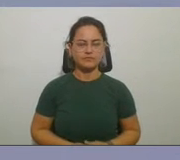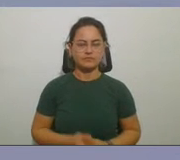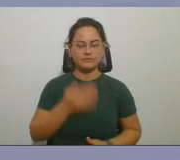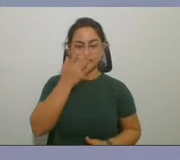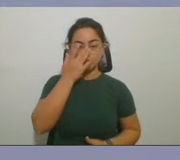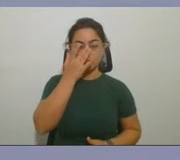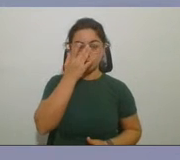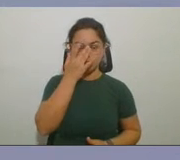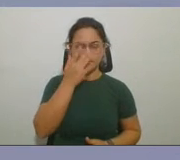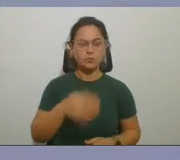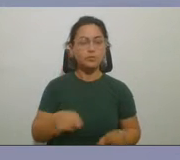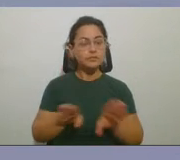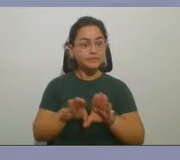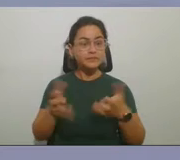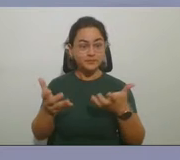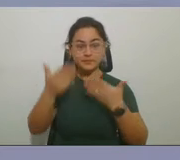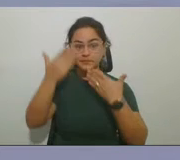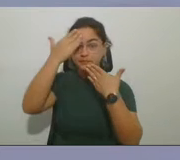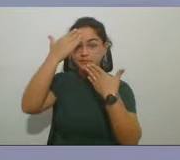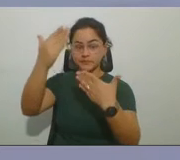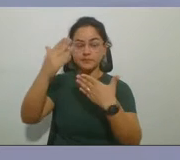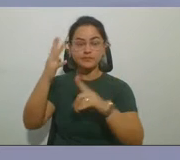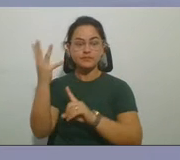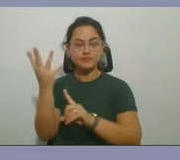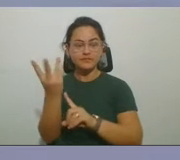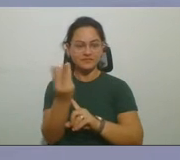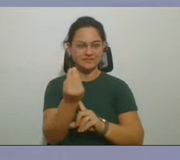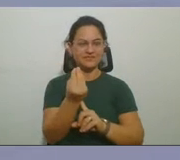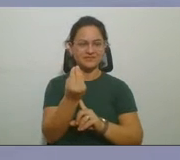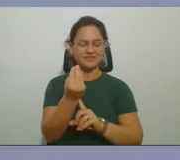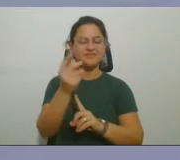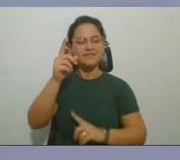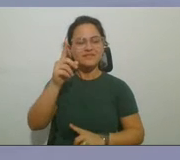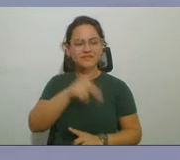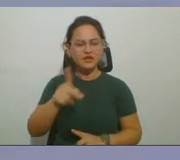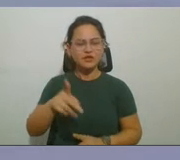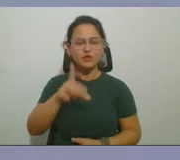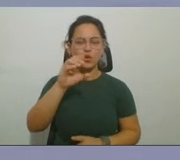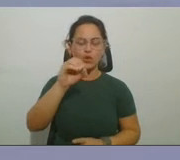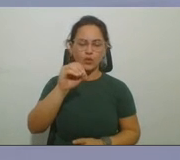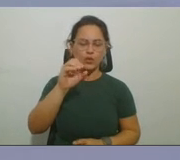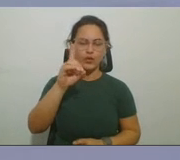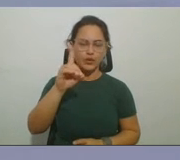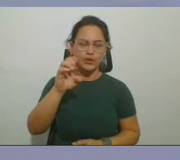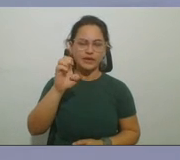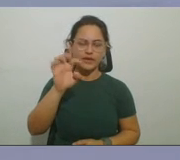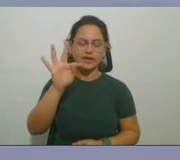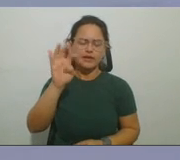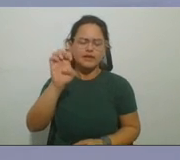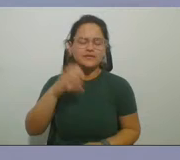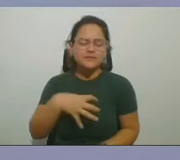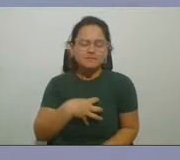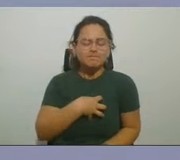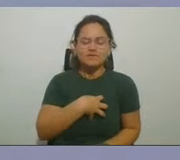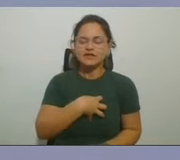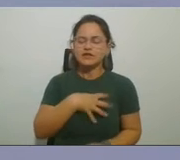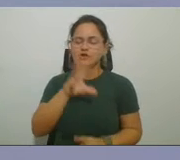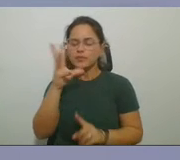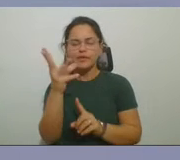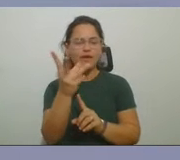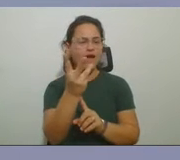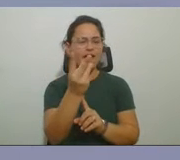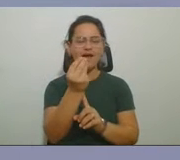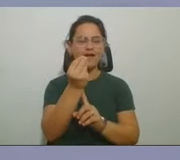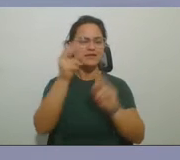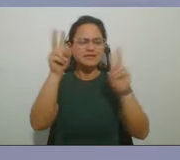Quero agradecer também a artista deste evento, professora Odete Calderan, pela sensibilidade, pela arte que traduz temática